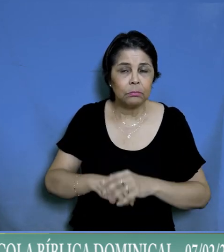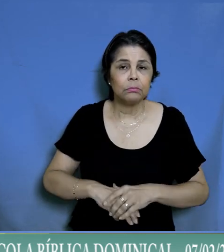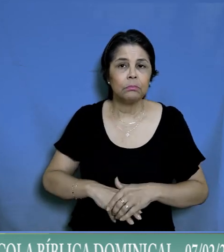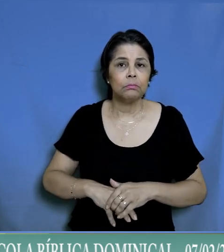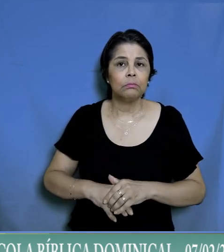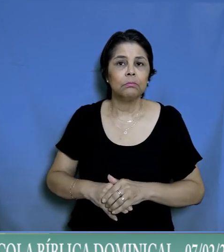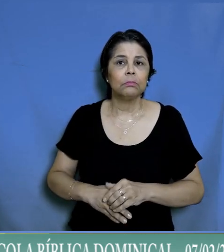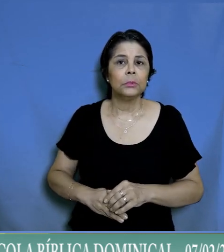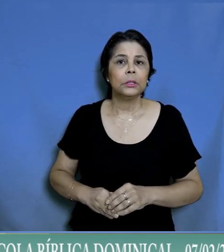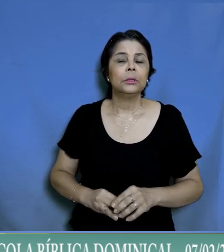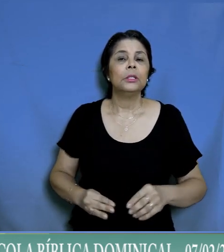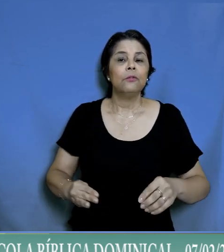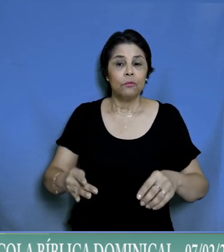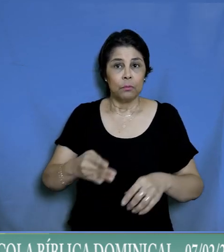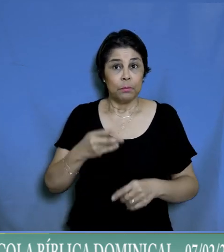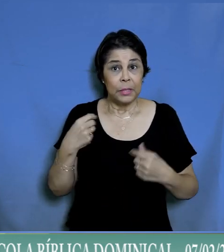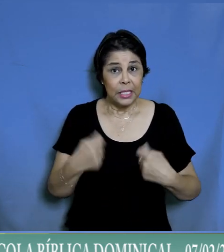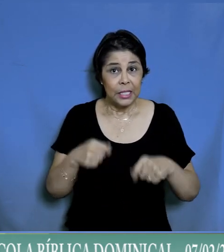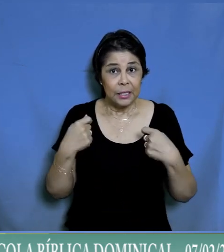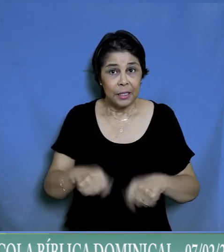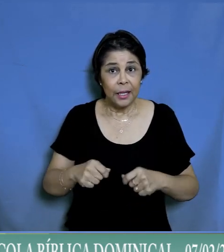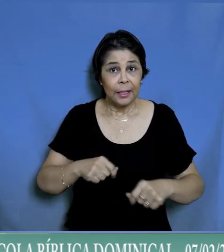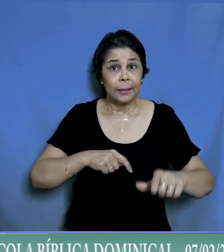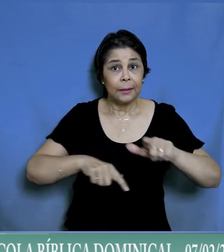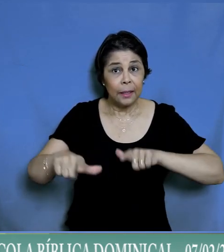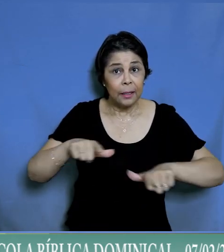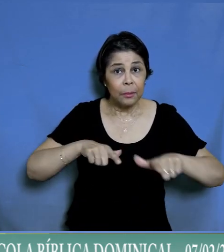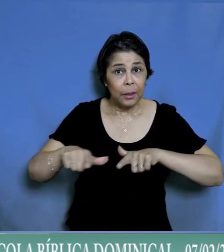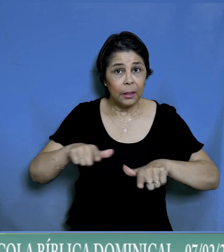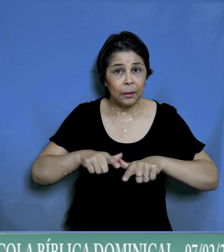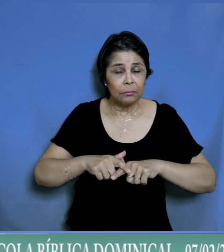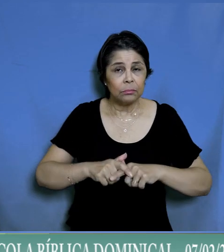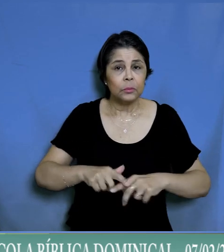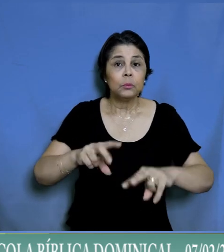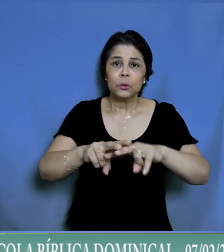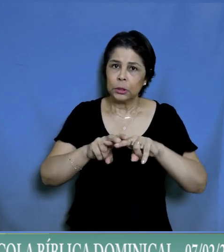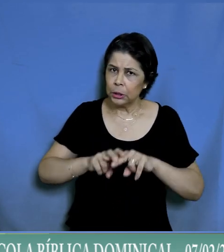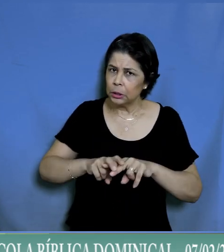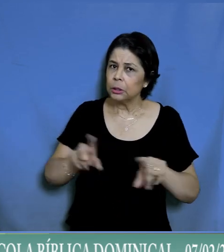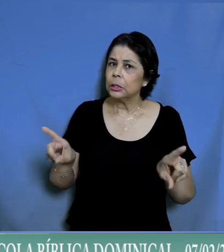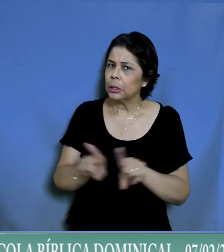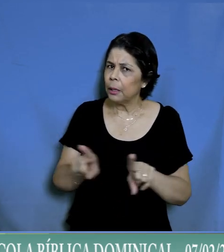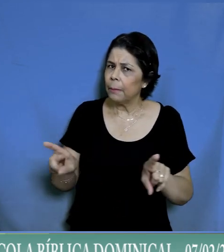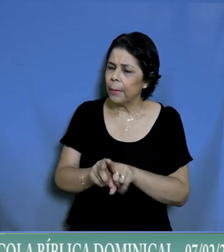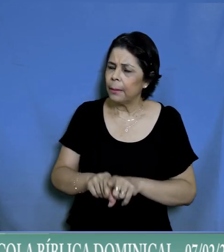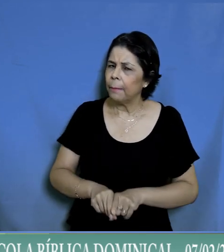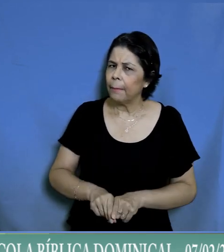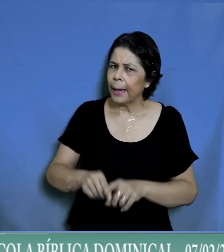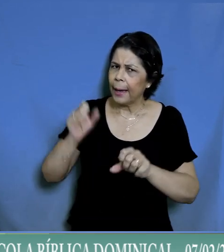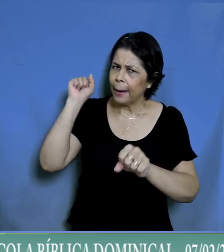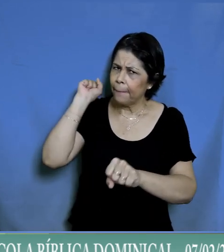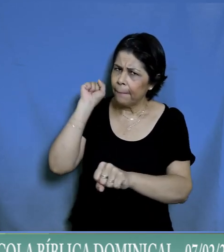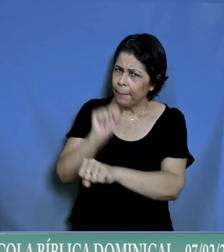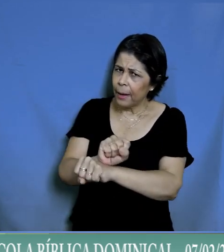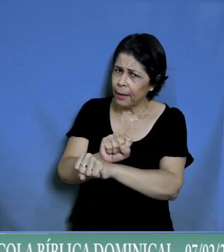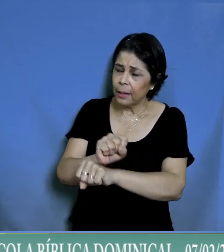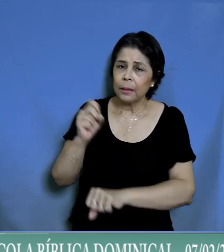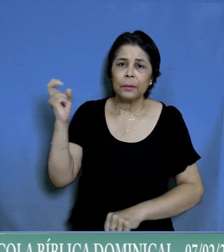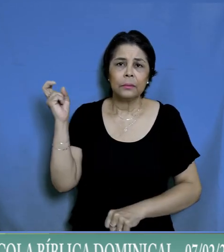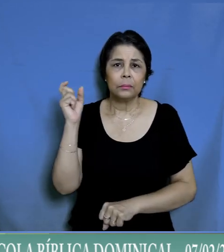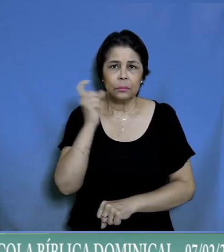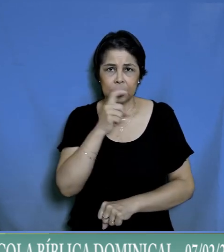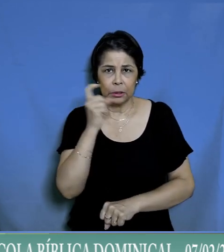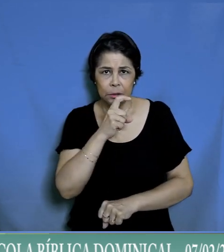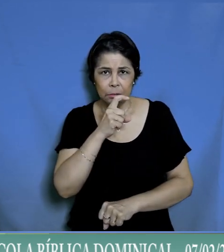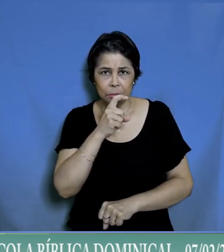estava dizendo, por isso deixando a mentira, fale cada uma a verdade. Aquele que furtava, não furte mais,